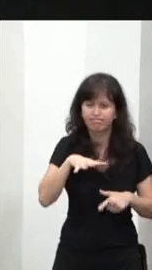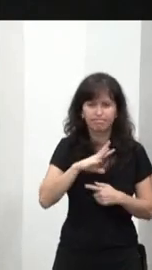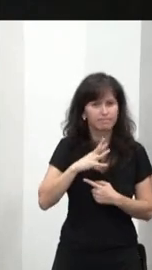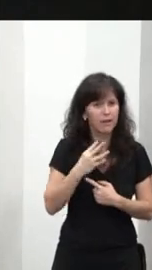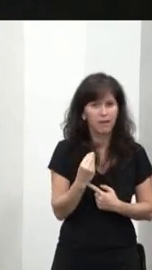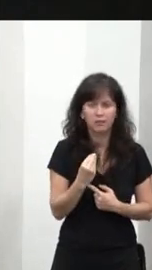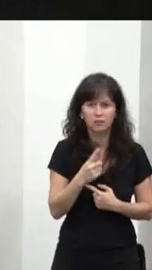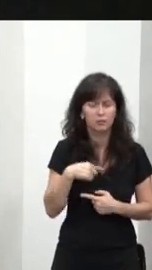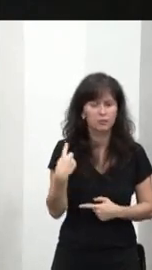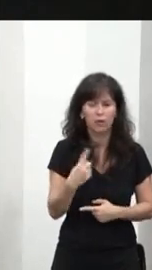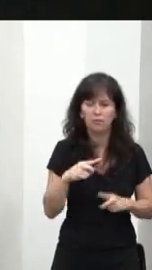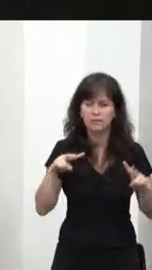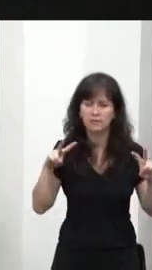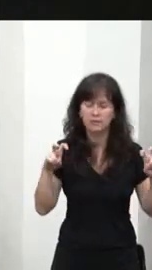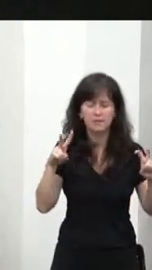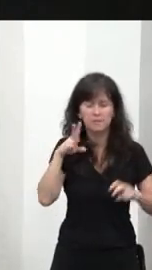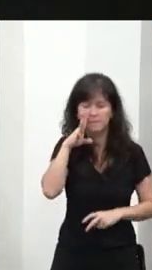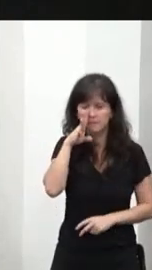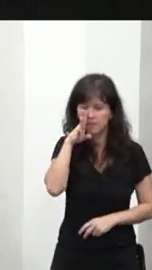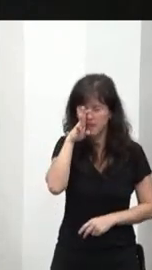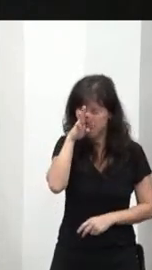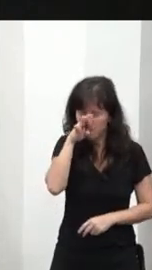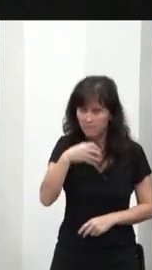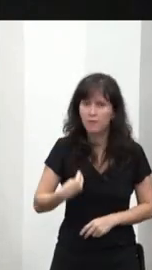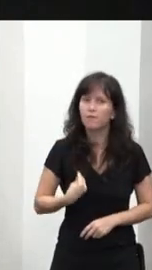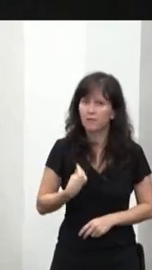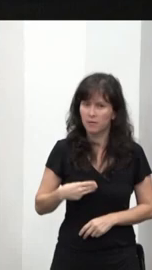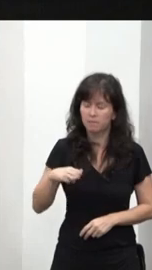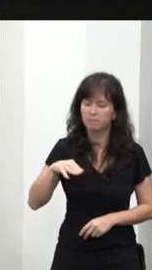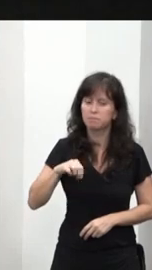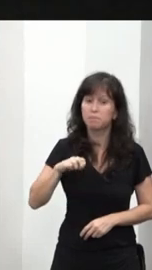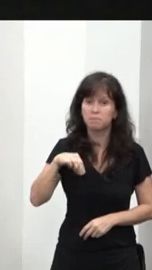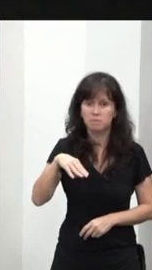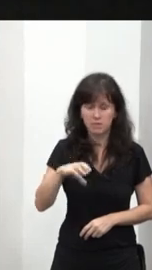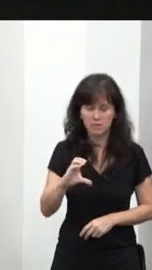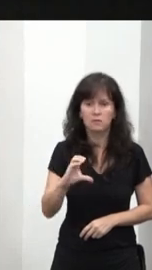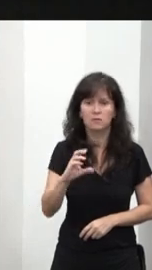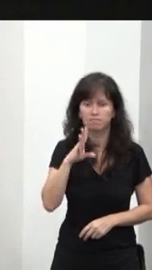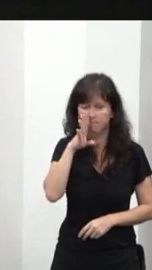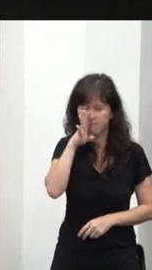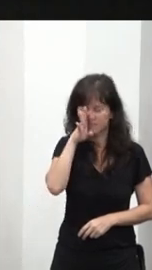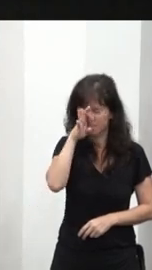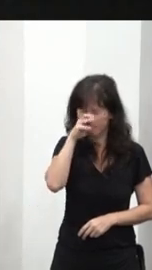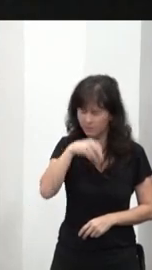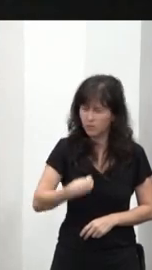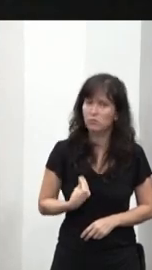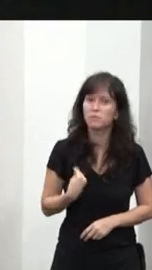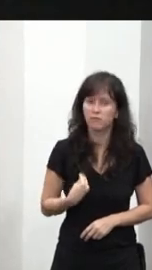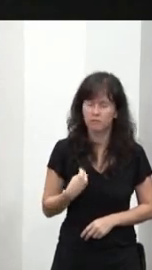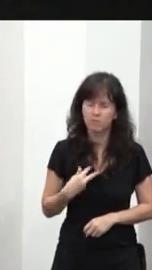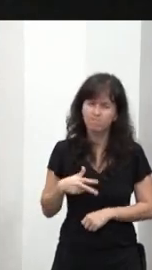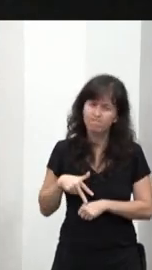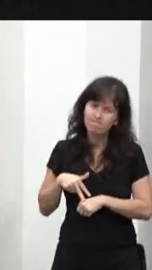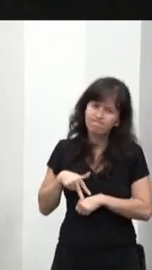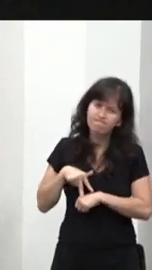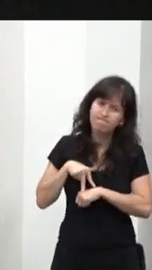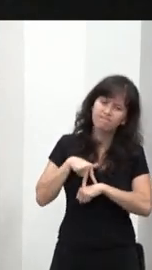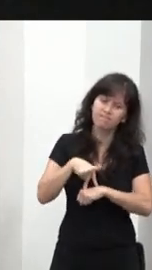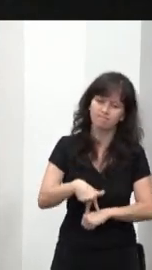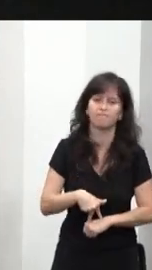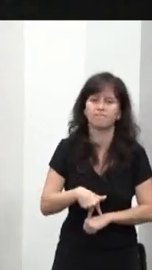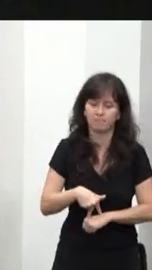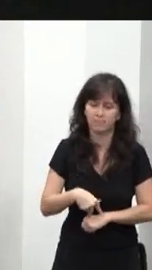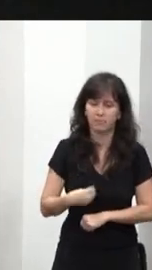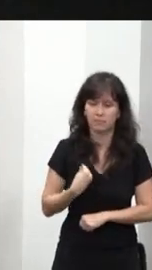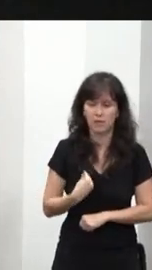e sobrevivemos e o link sobreviveu e nós aqui estamos mas Nós